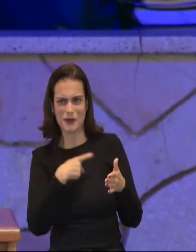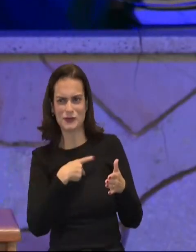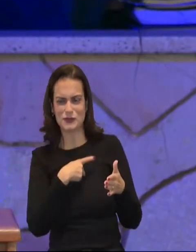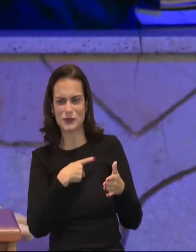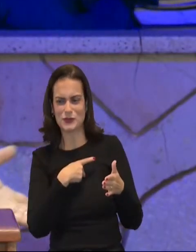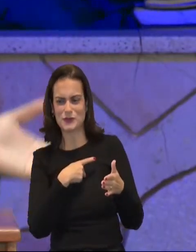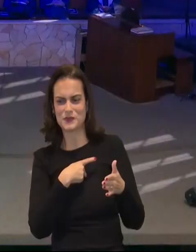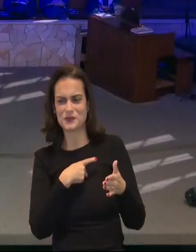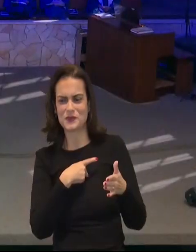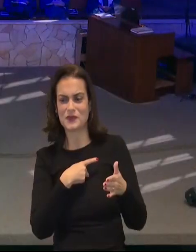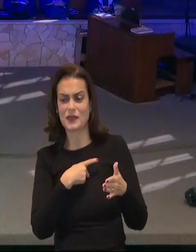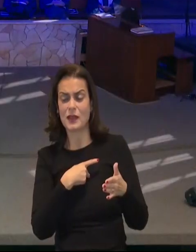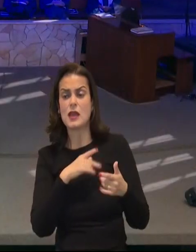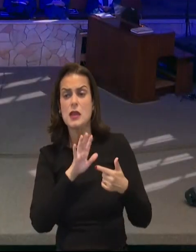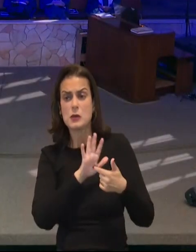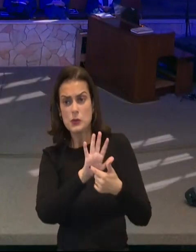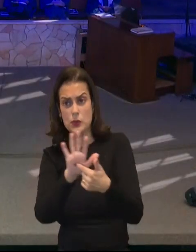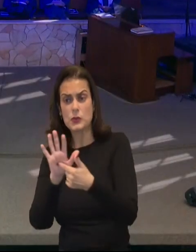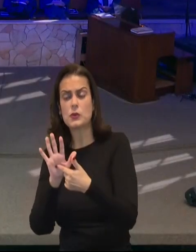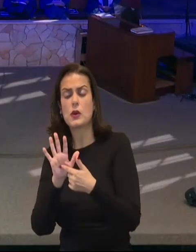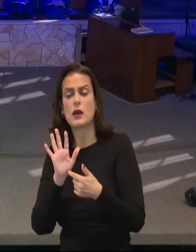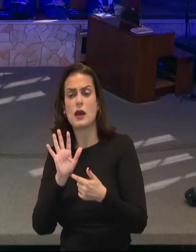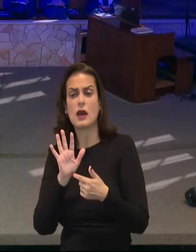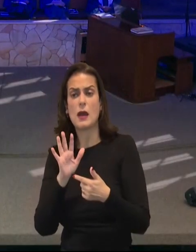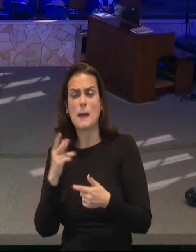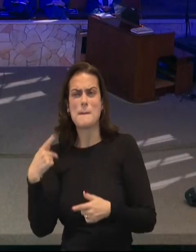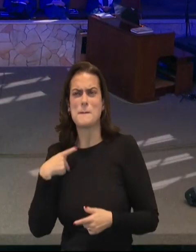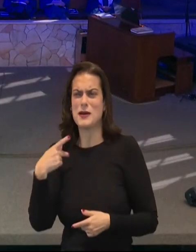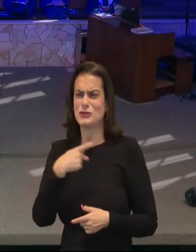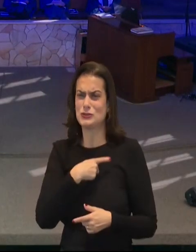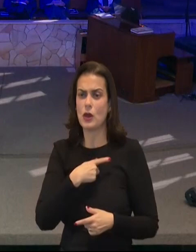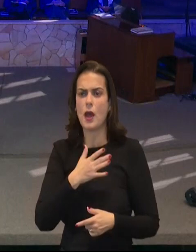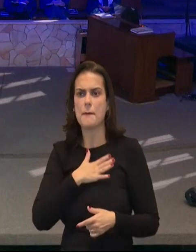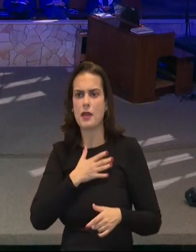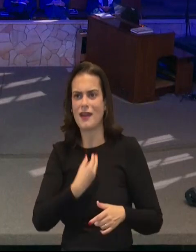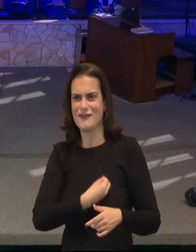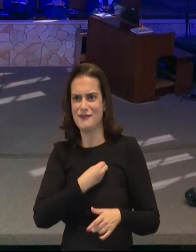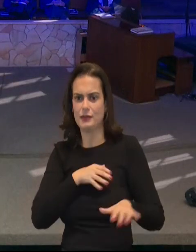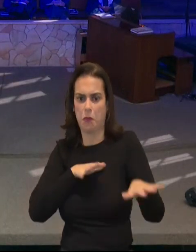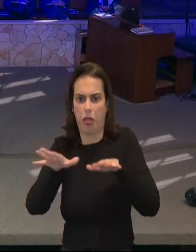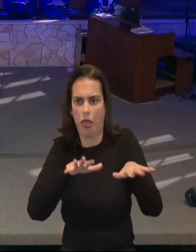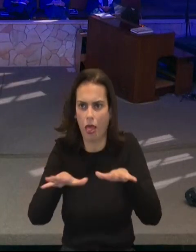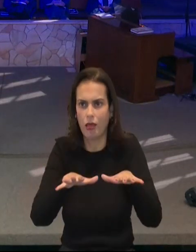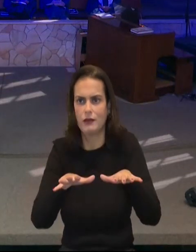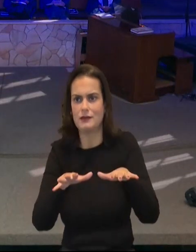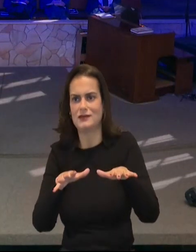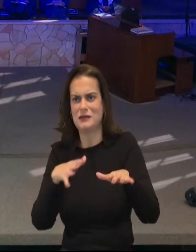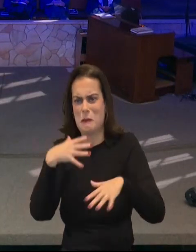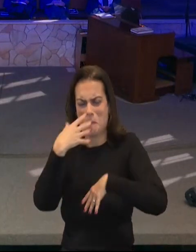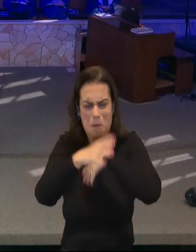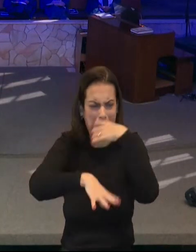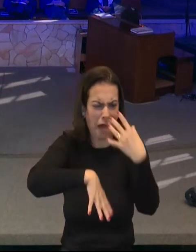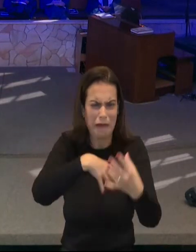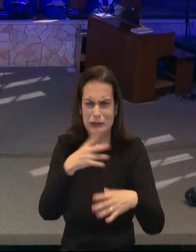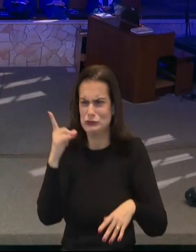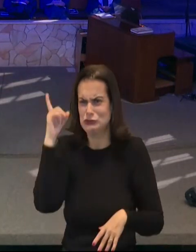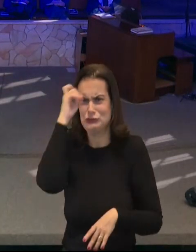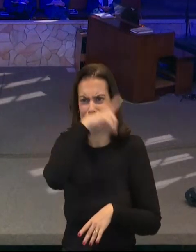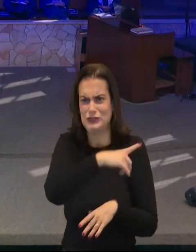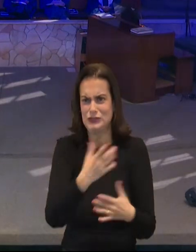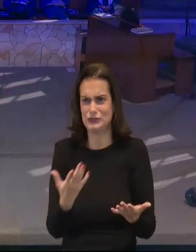pastor Neandro, que nos encontram e dizem assim, pastor, a minha vida está um terremoto. A gente lembra do carcereiro. Está